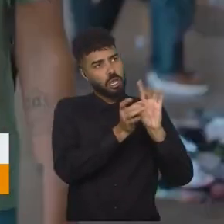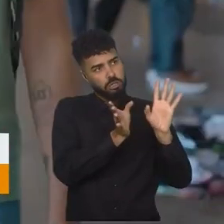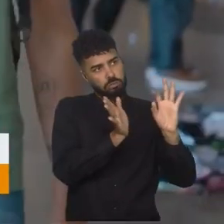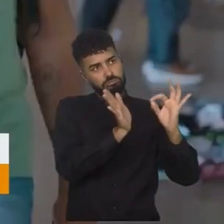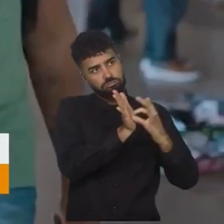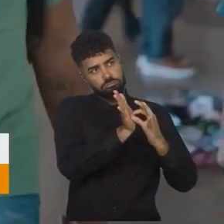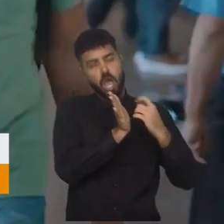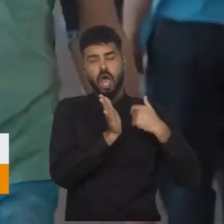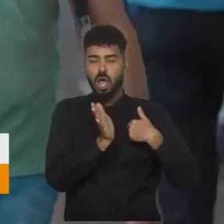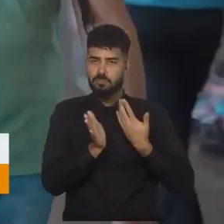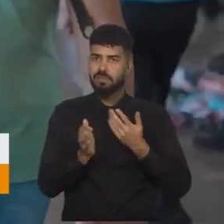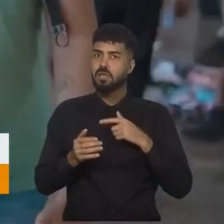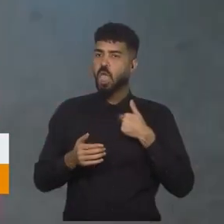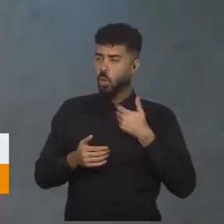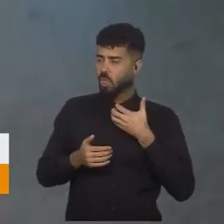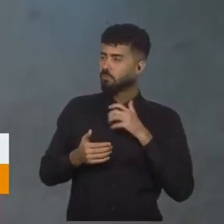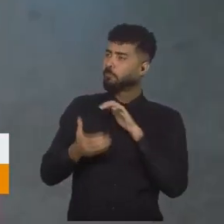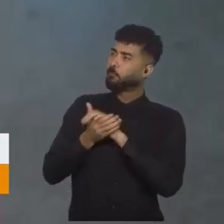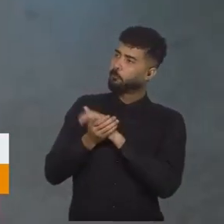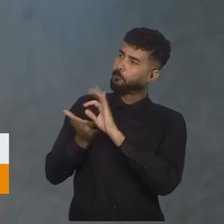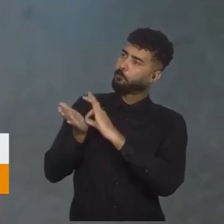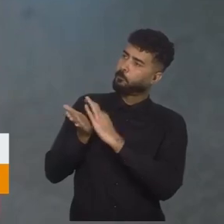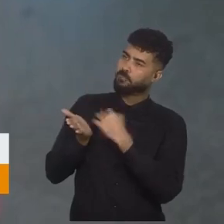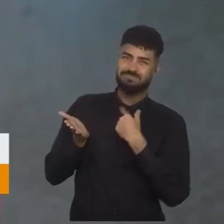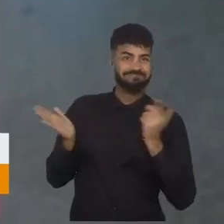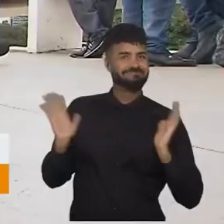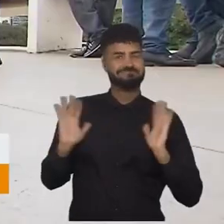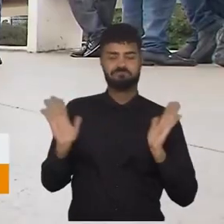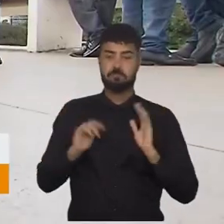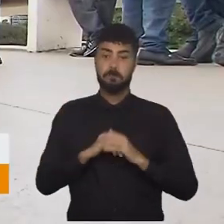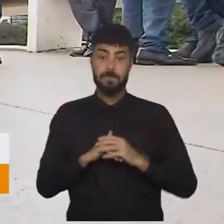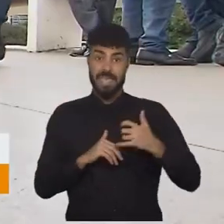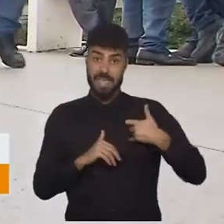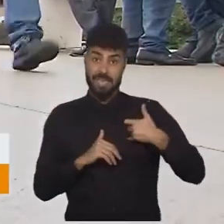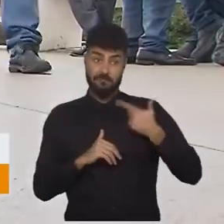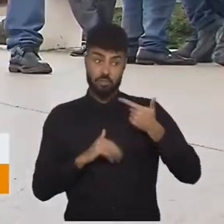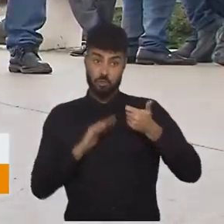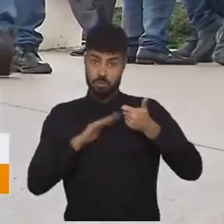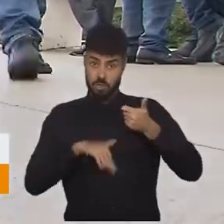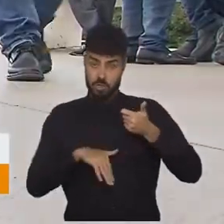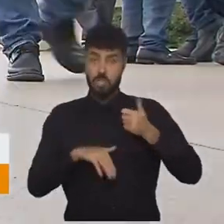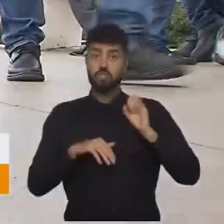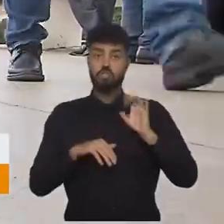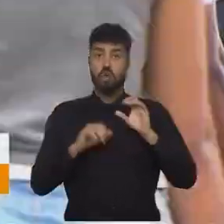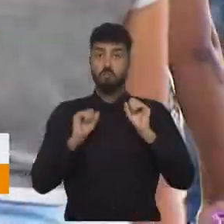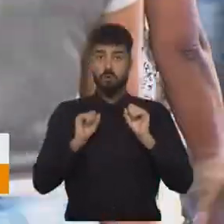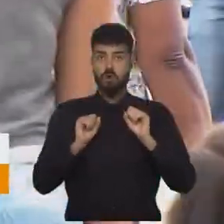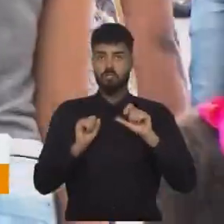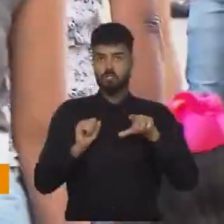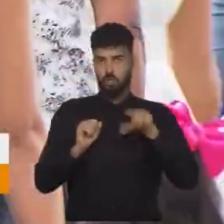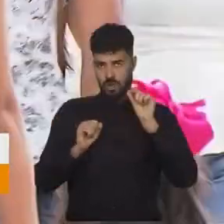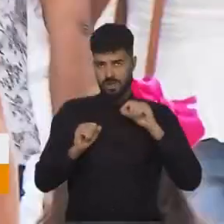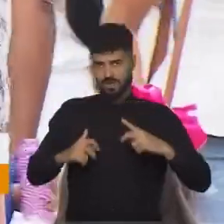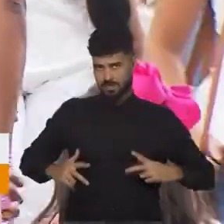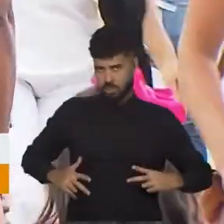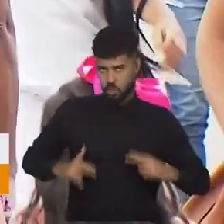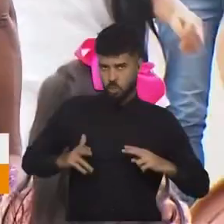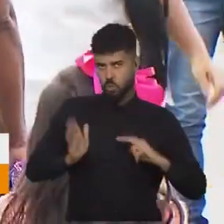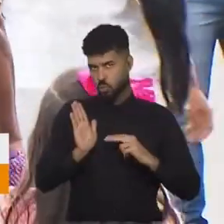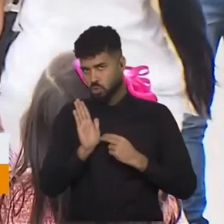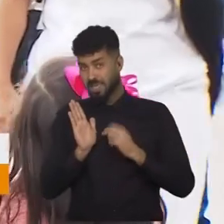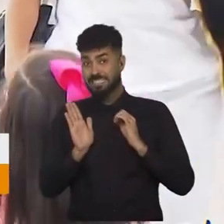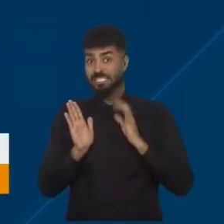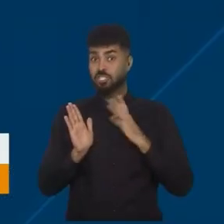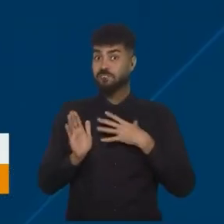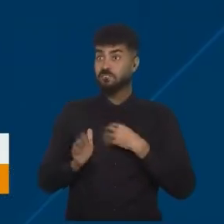cônjuge, que antes era exigida. Menores de 21 anos só poderão optar pelos métodos cirúrgicos no caso de já terem dois